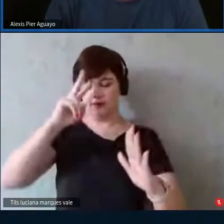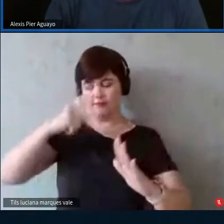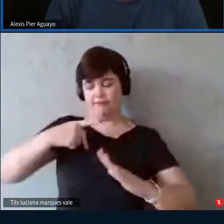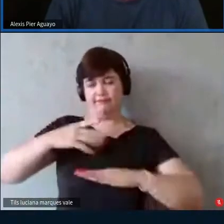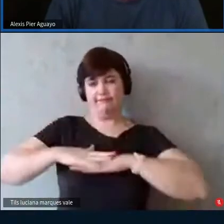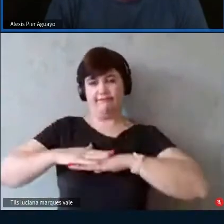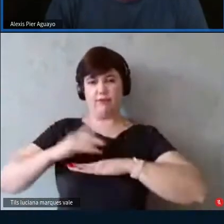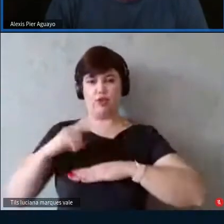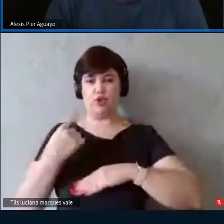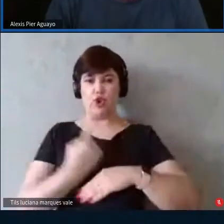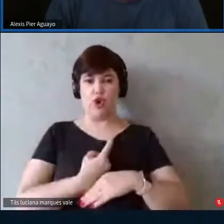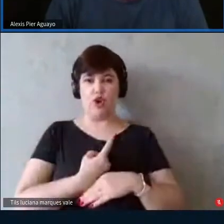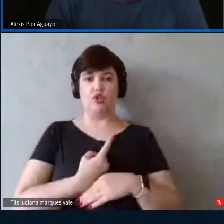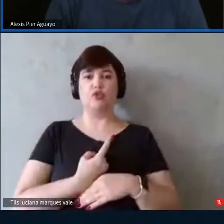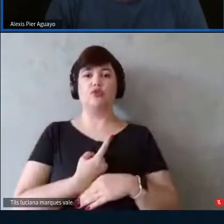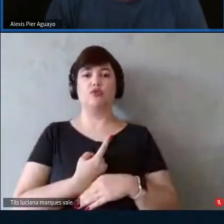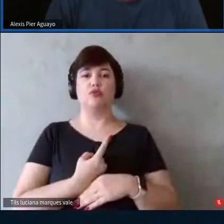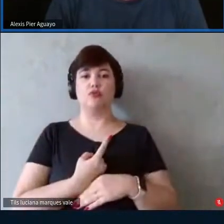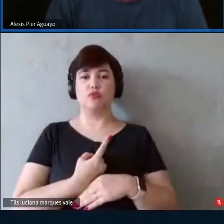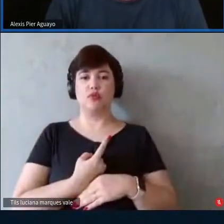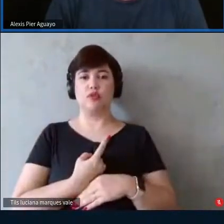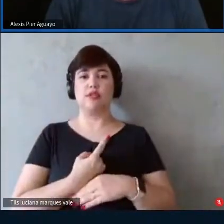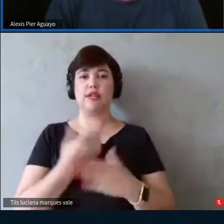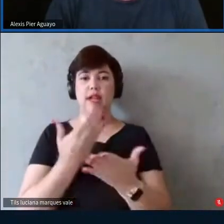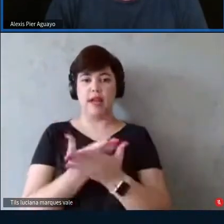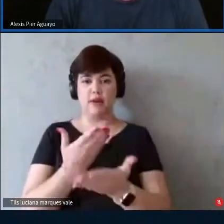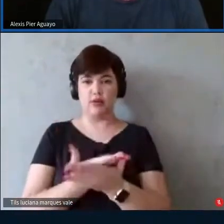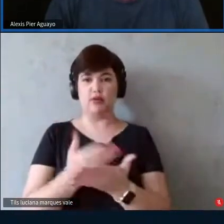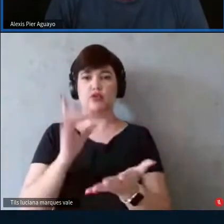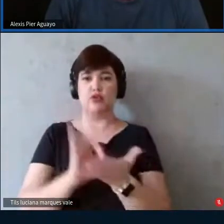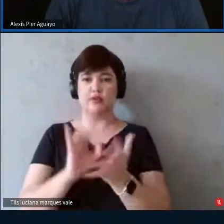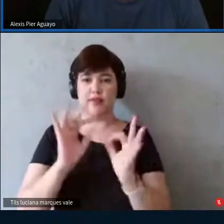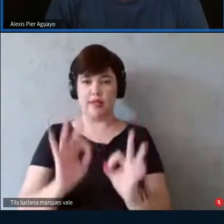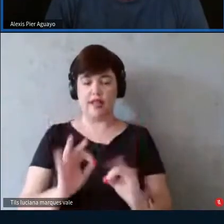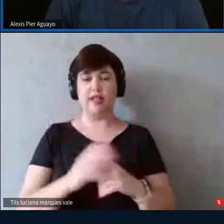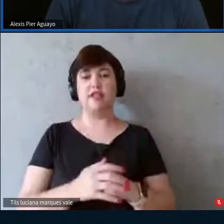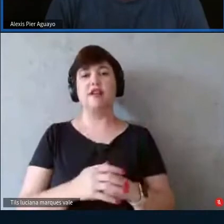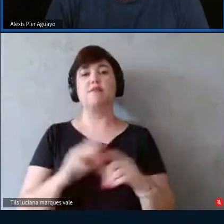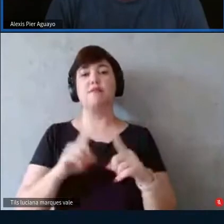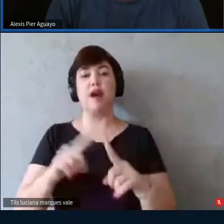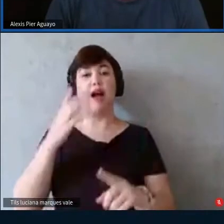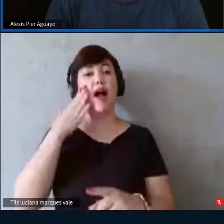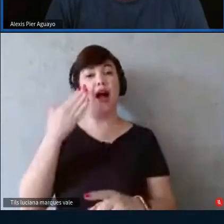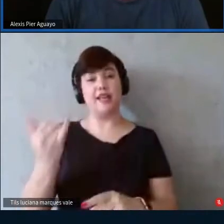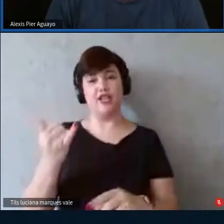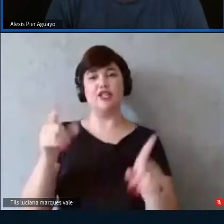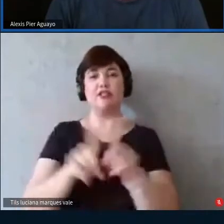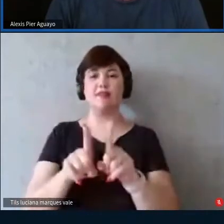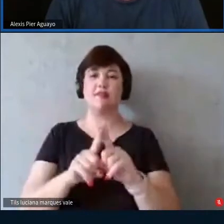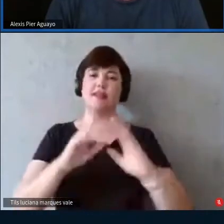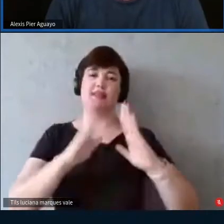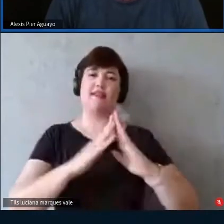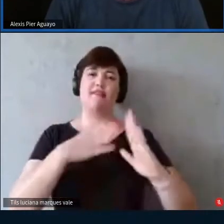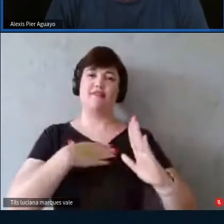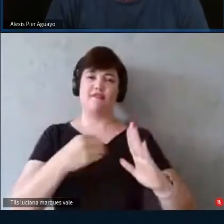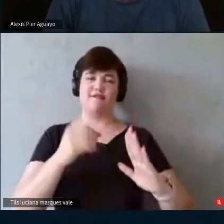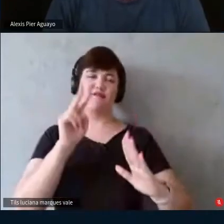gente, que são os estudos. E a Aisha está assistindo também na casa da minha